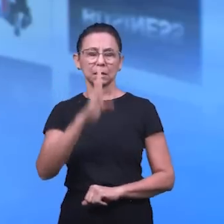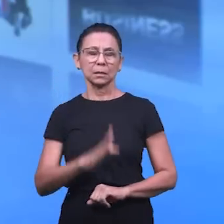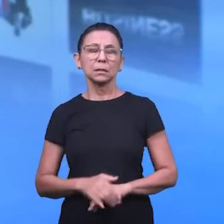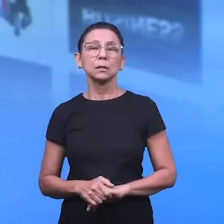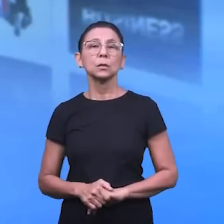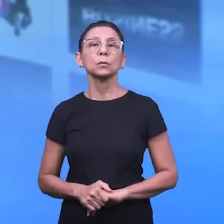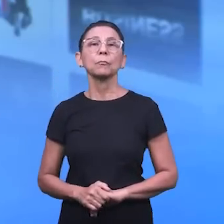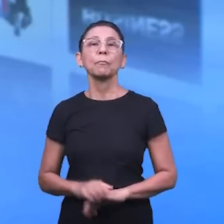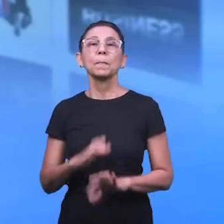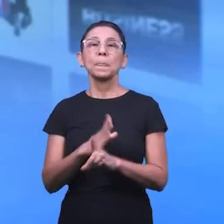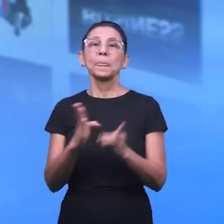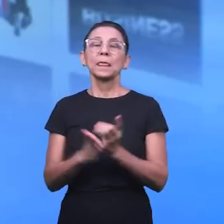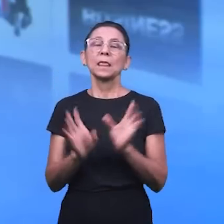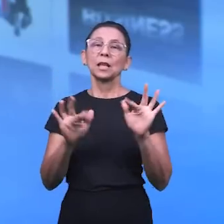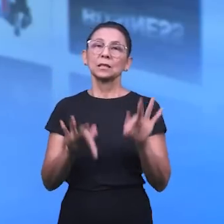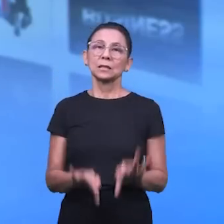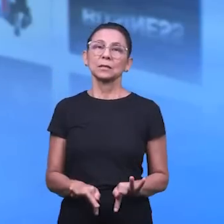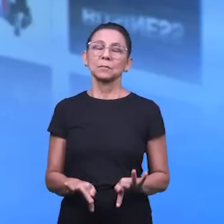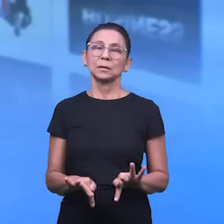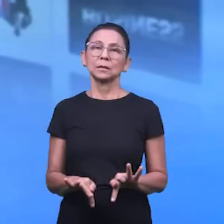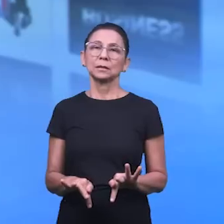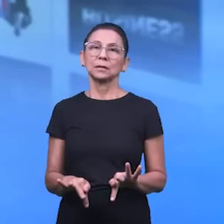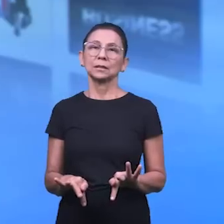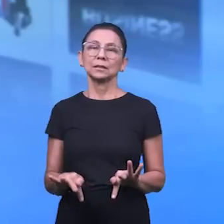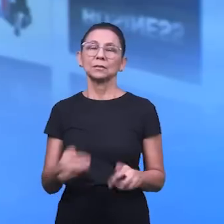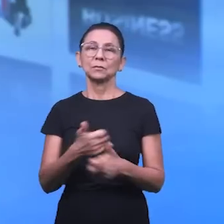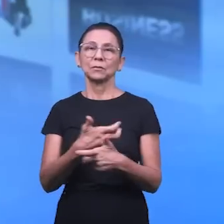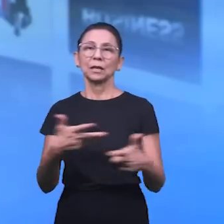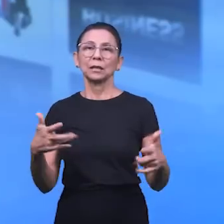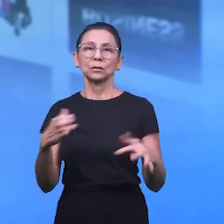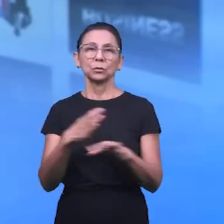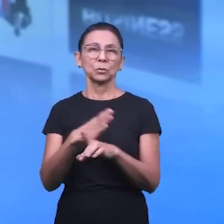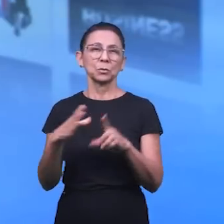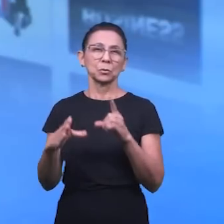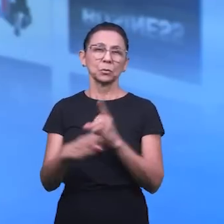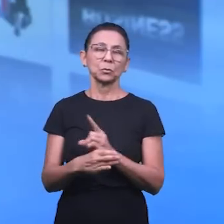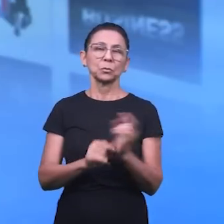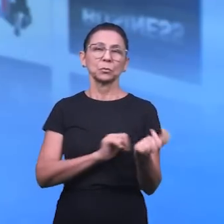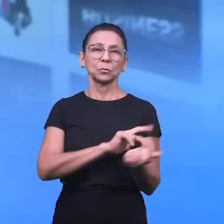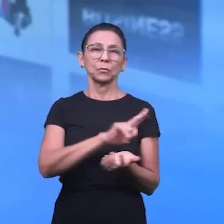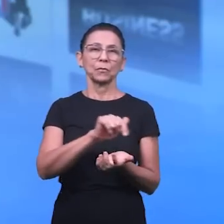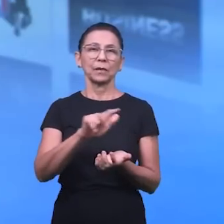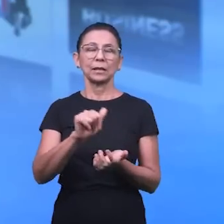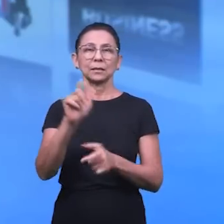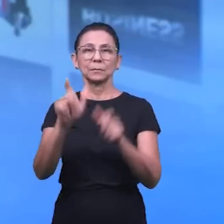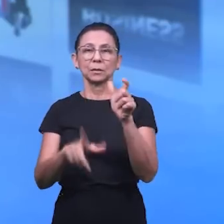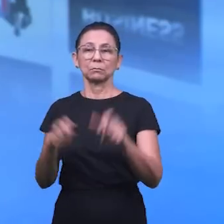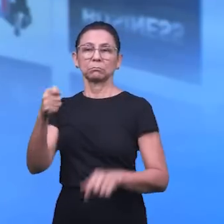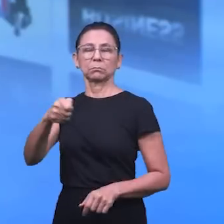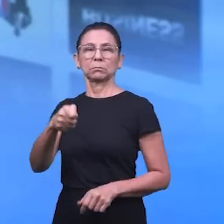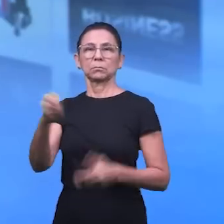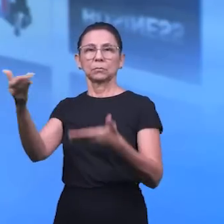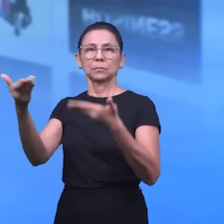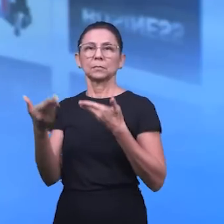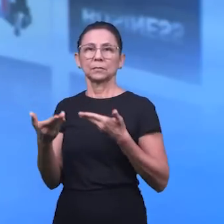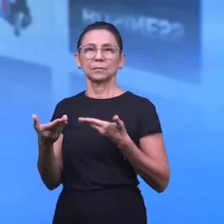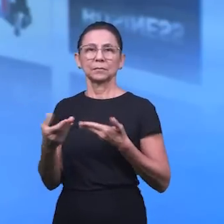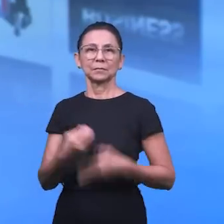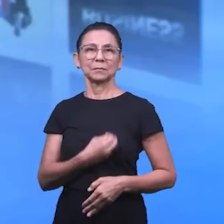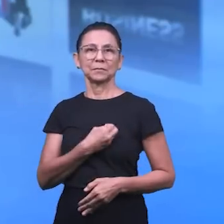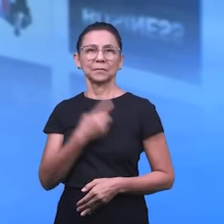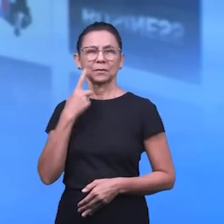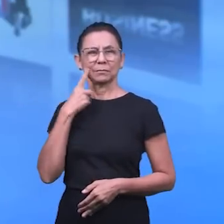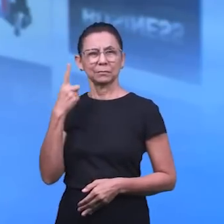foram realizados cultos de encerramento do mês e diversas autoridades foram convidadas para estarem presentes. Confira a